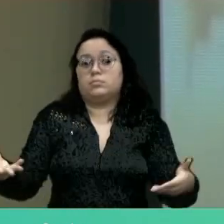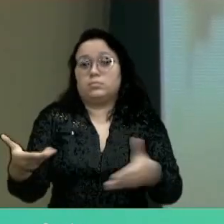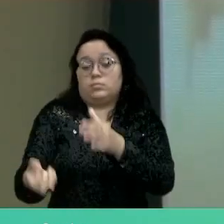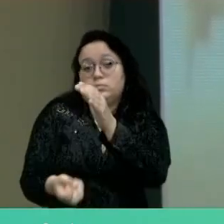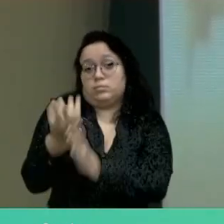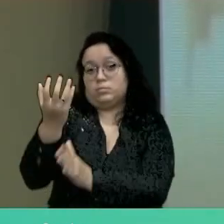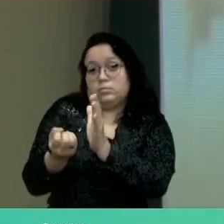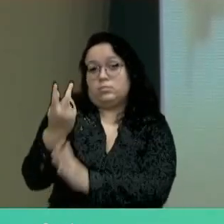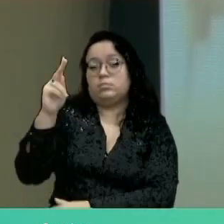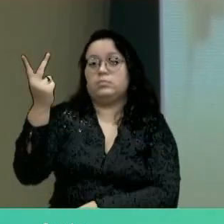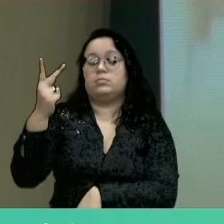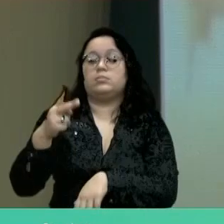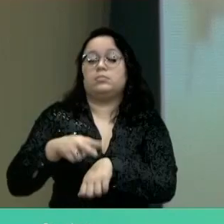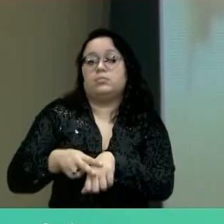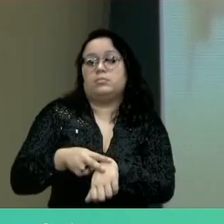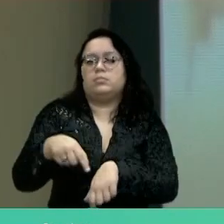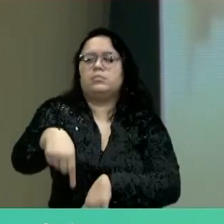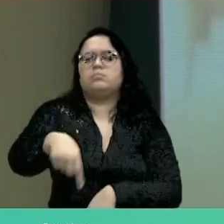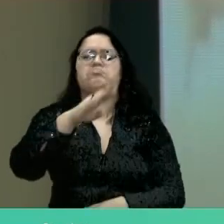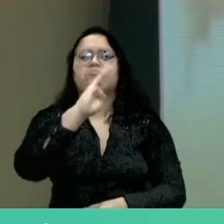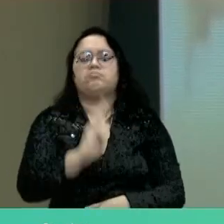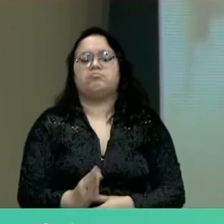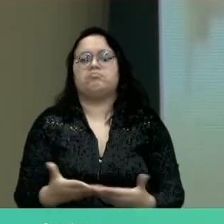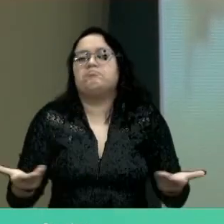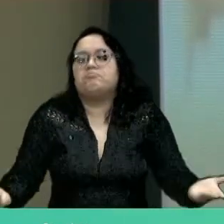de hidrogênio verde aqui no Brasil?